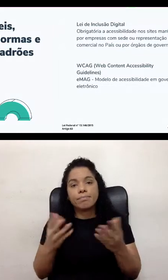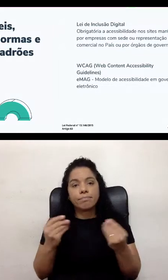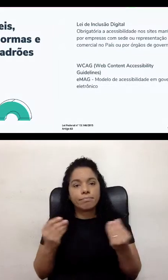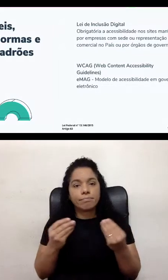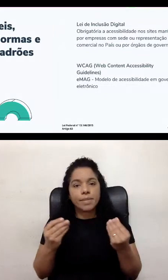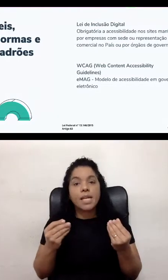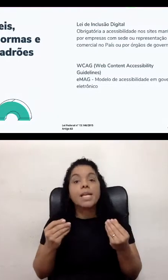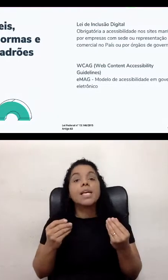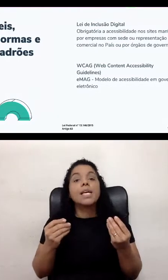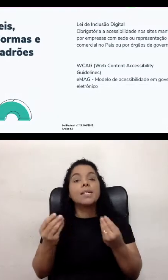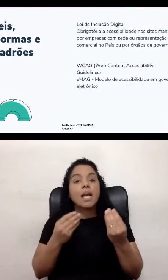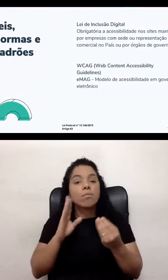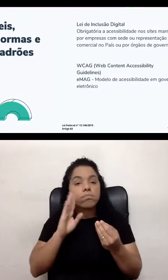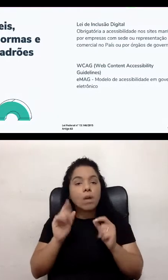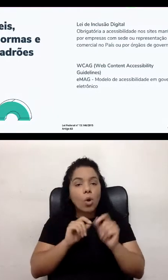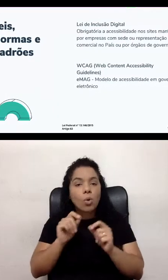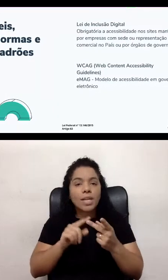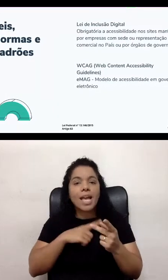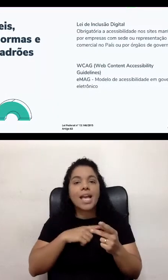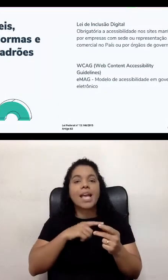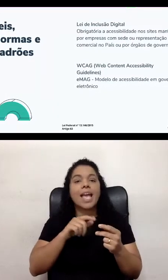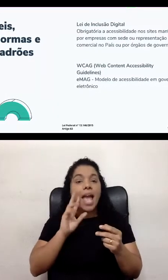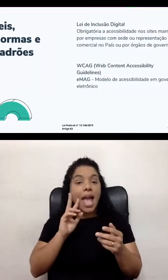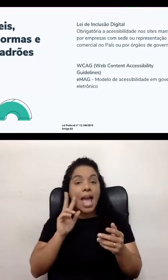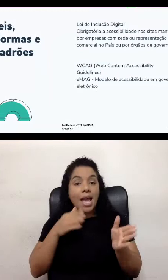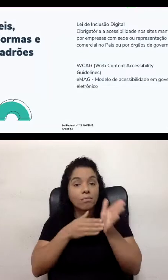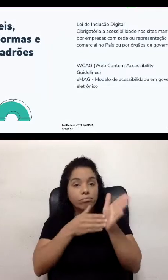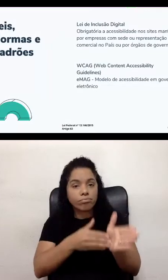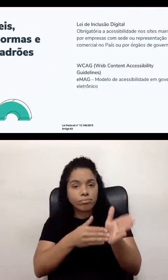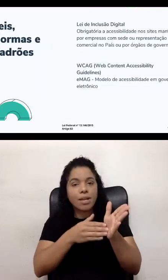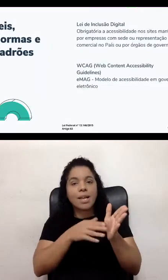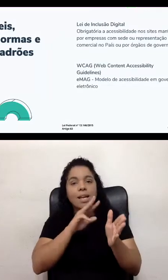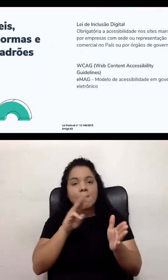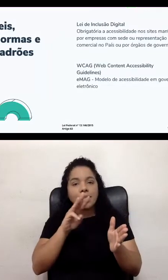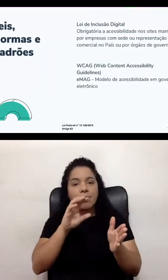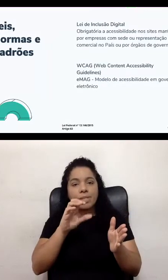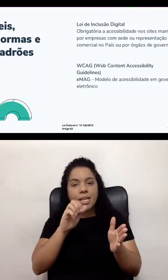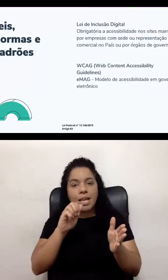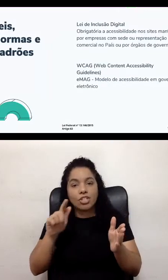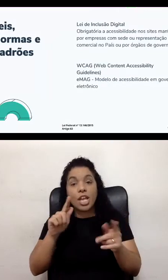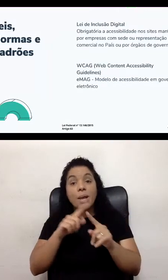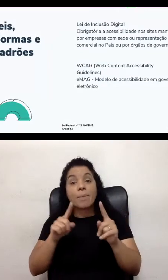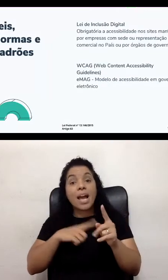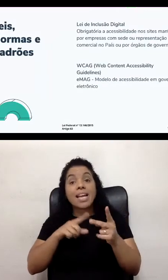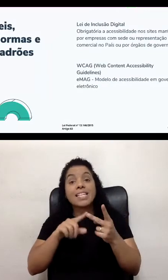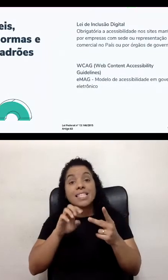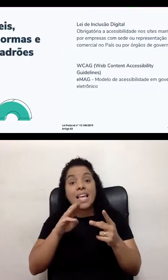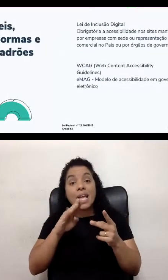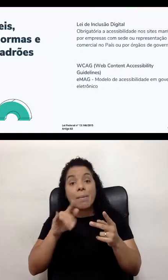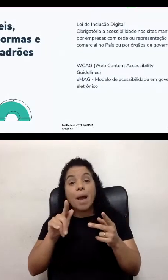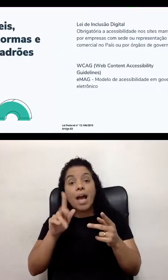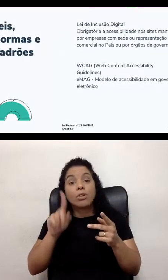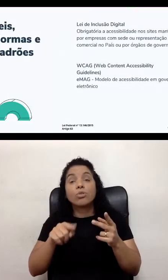ela tem como base, né, o padrão dela é a WCAG, mas infelizmente a EMAG não é atualizada